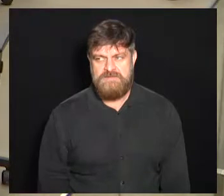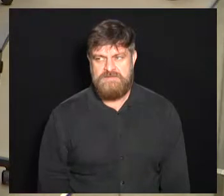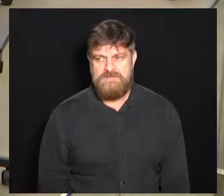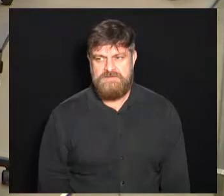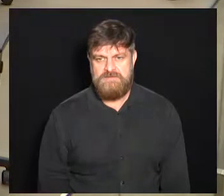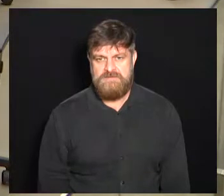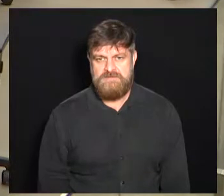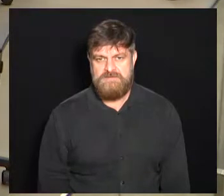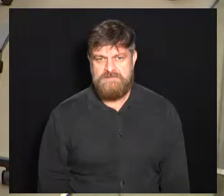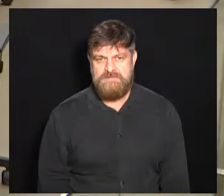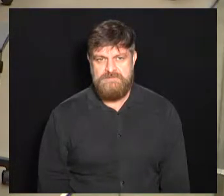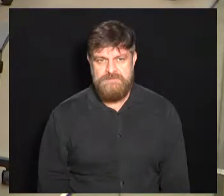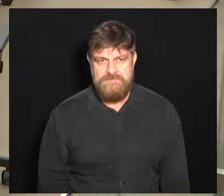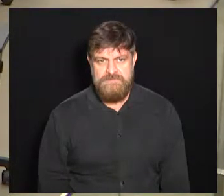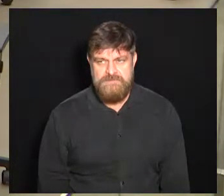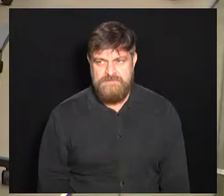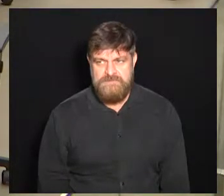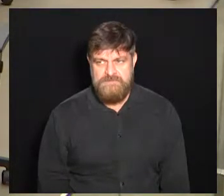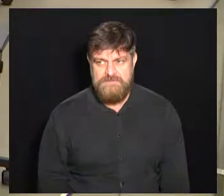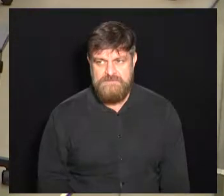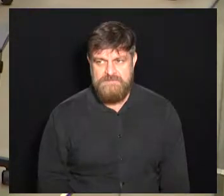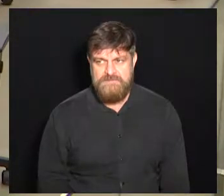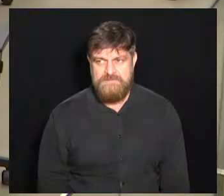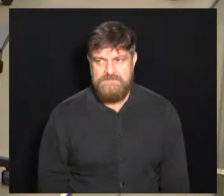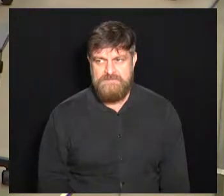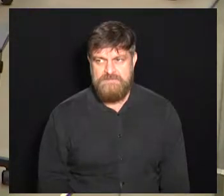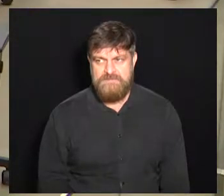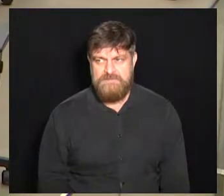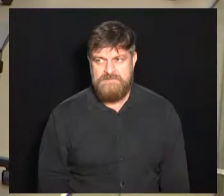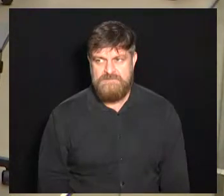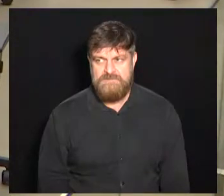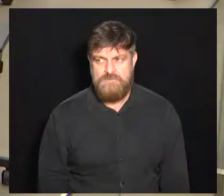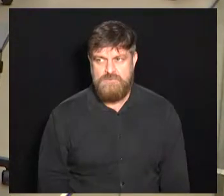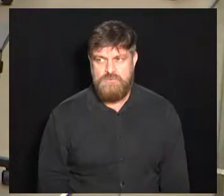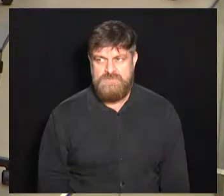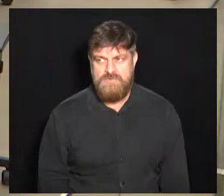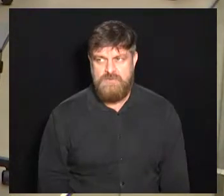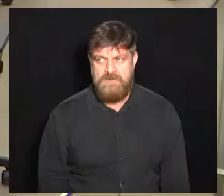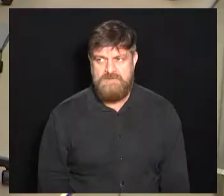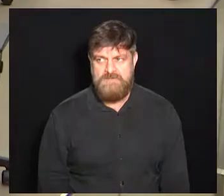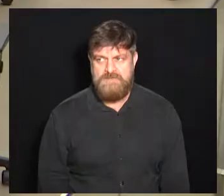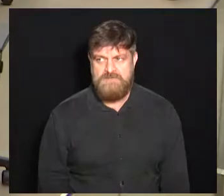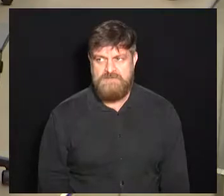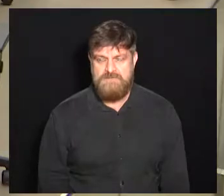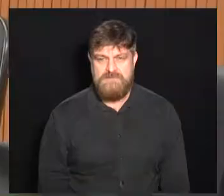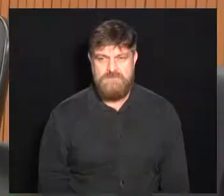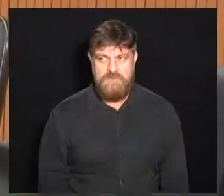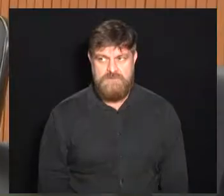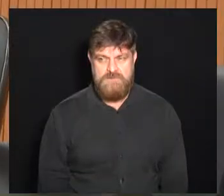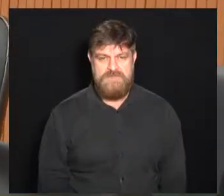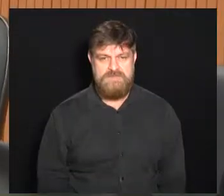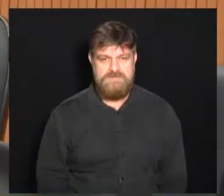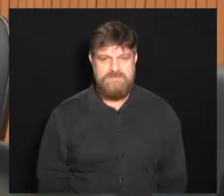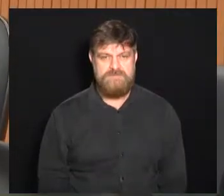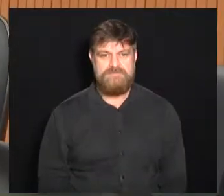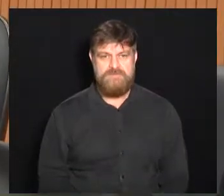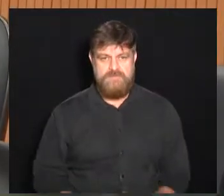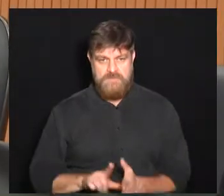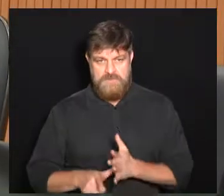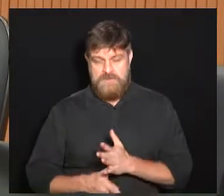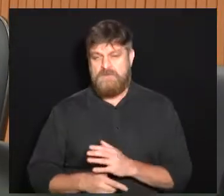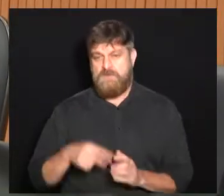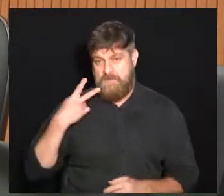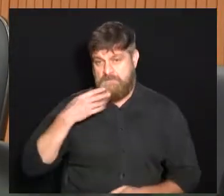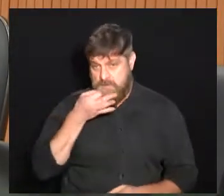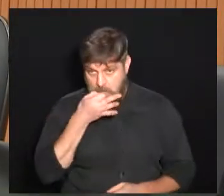Tá. Então, tá bom. Depois, aí, obrigado, Fabiana. Depois a secretária fala após as falas dos vereadores.